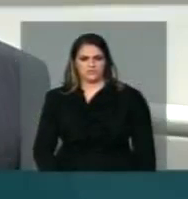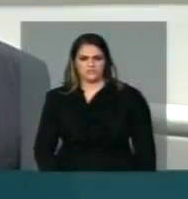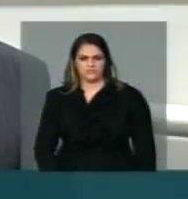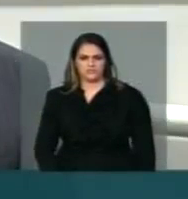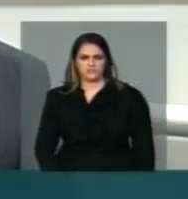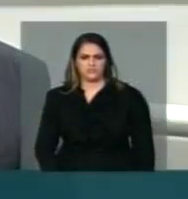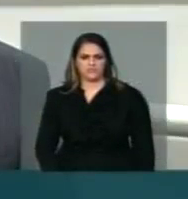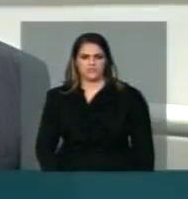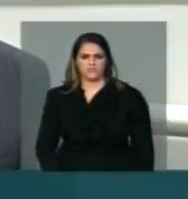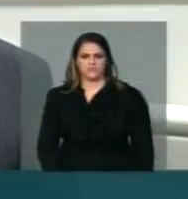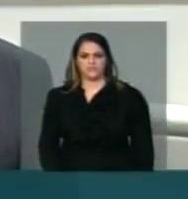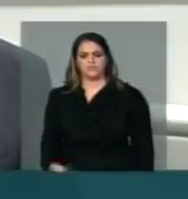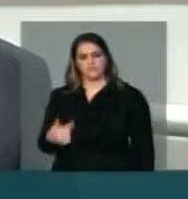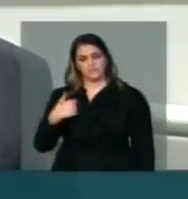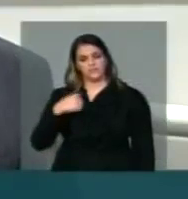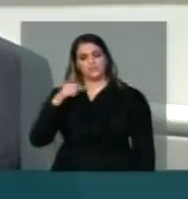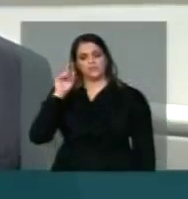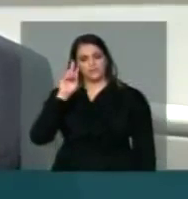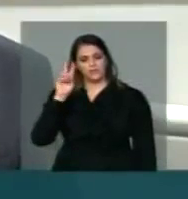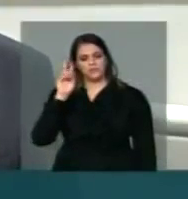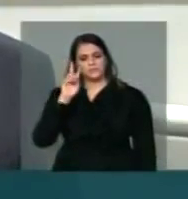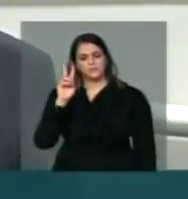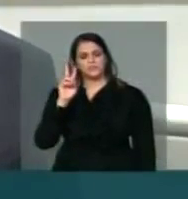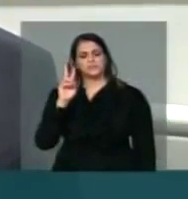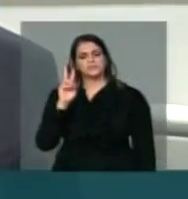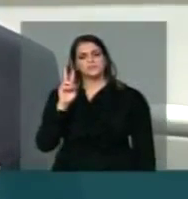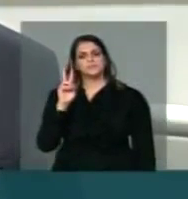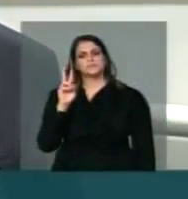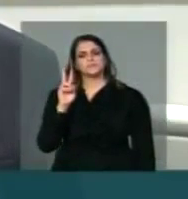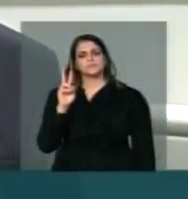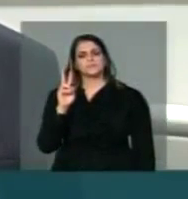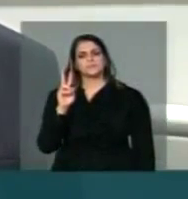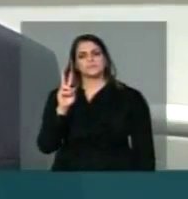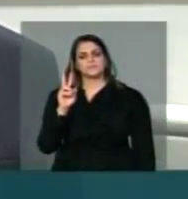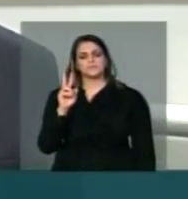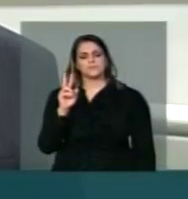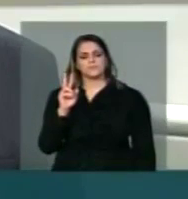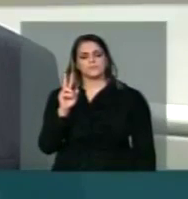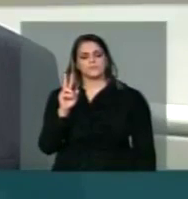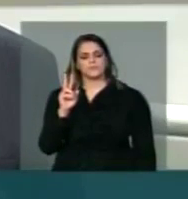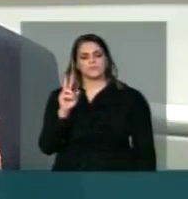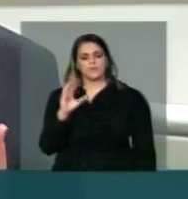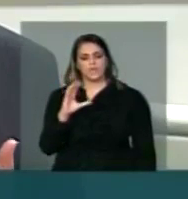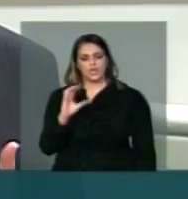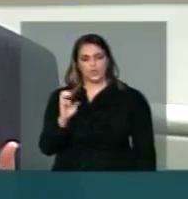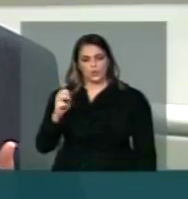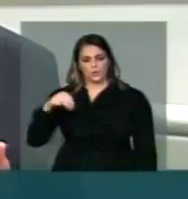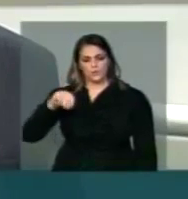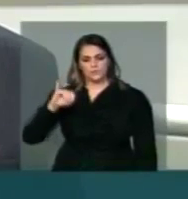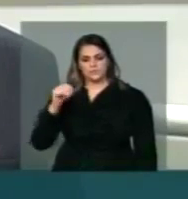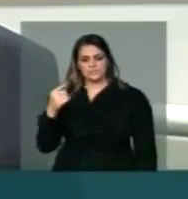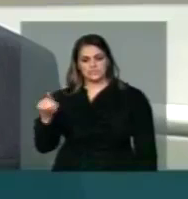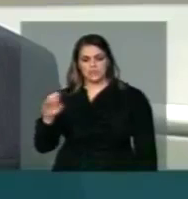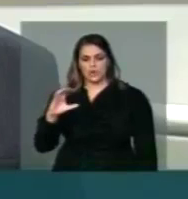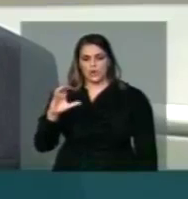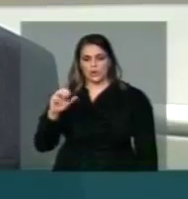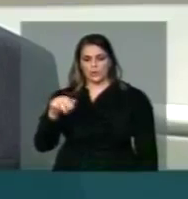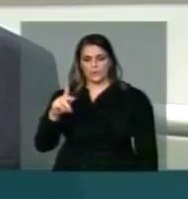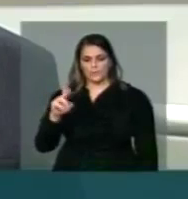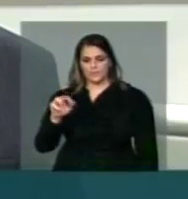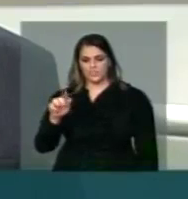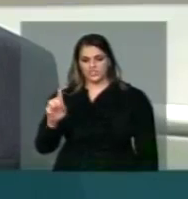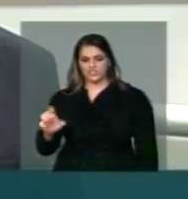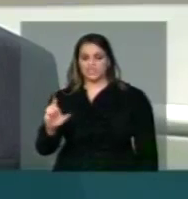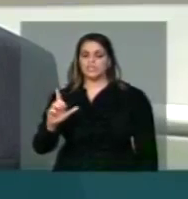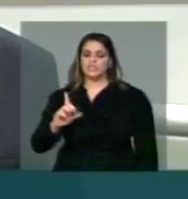Eu estava me lembrando aqui, enquanto o senhor falava, que na comissão do Comperge houve